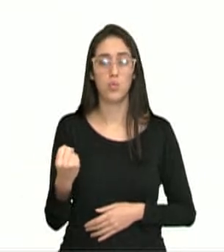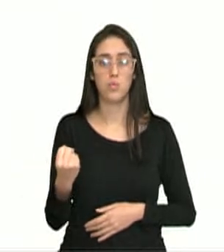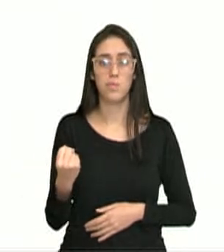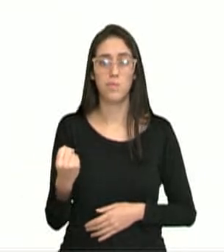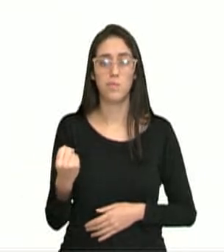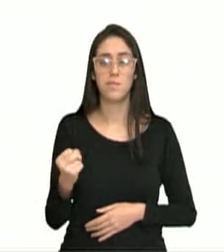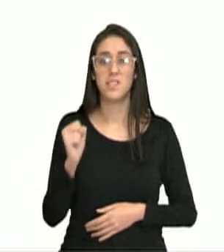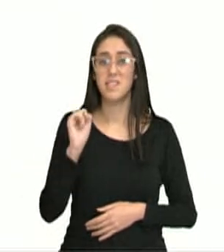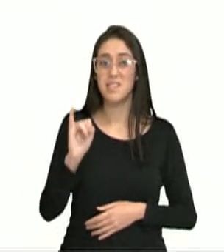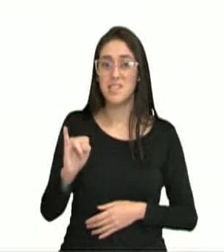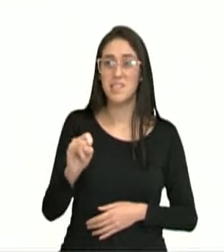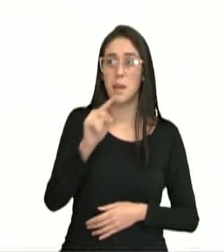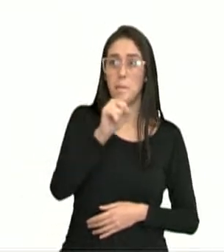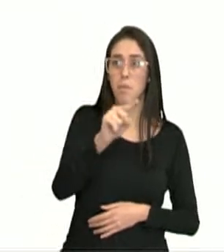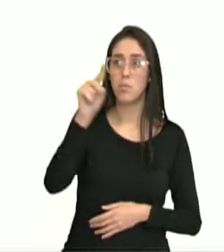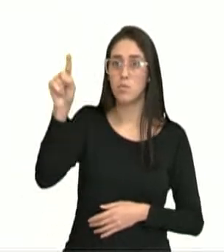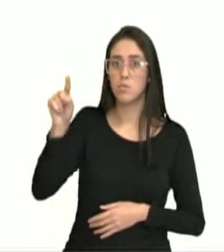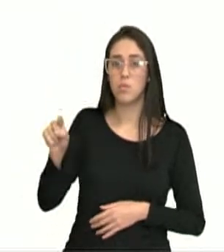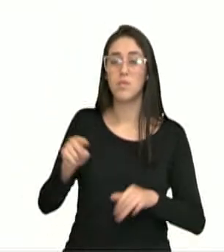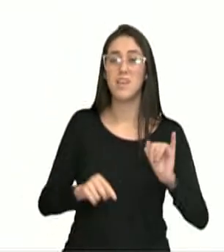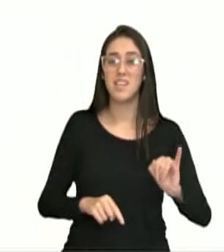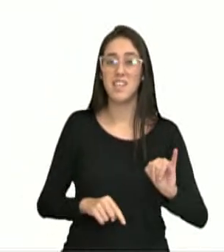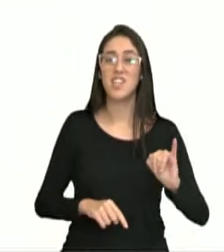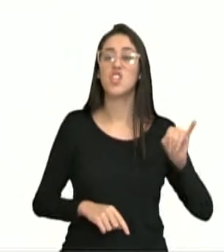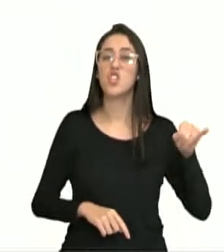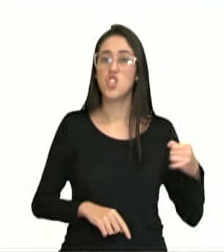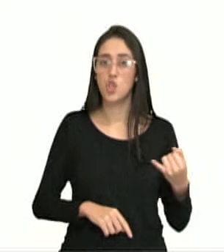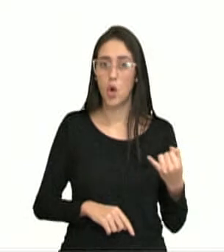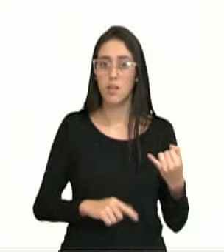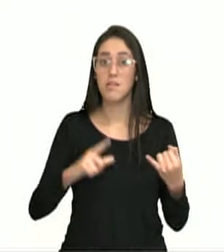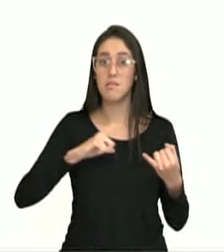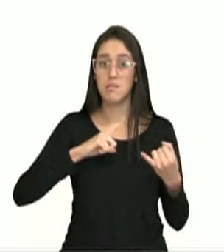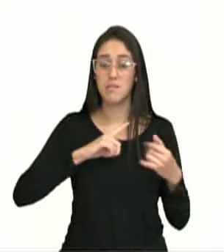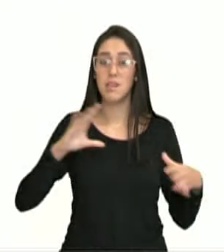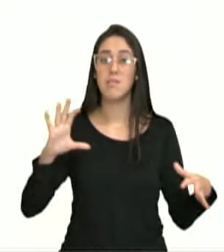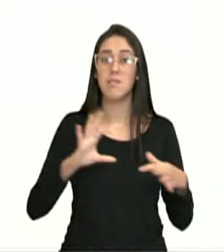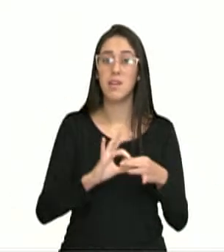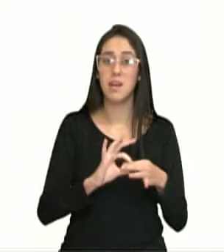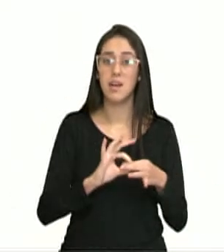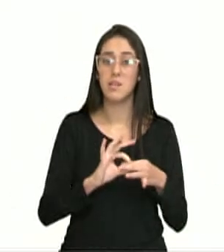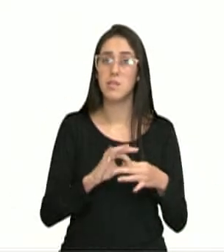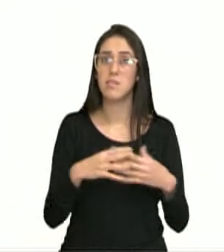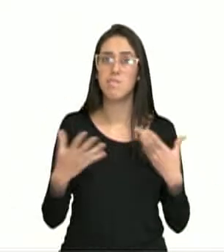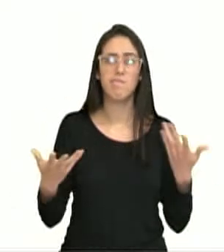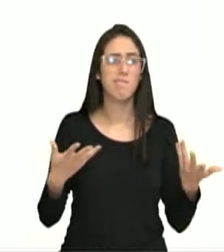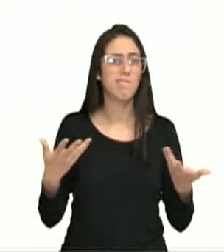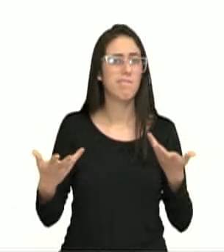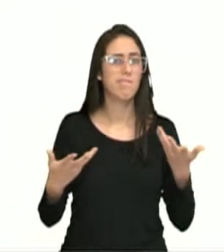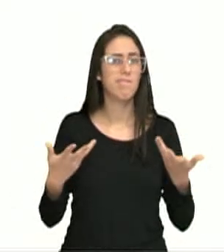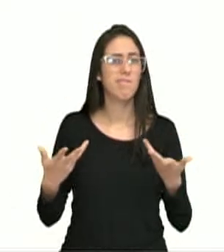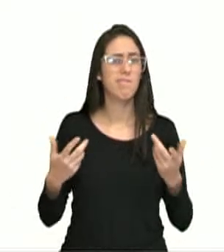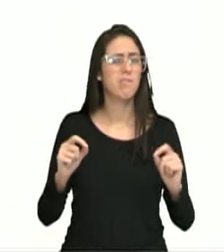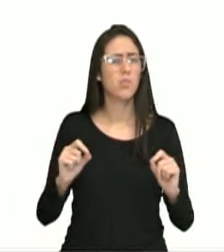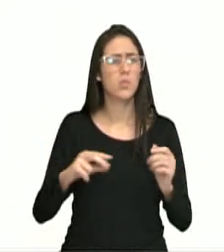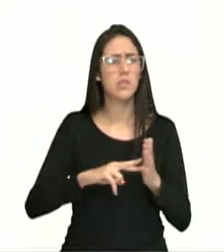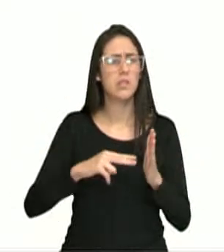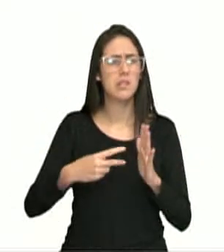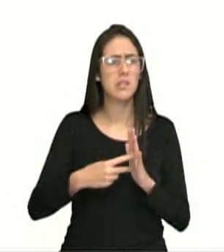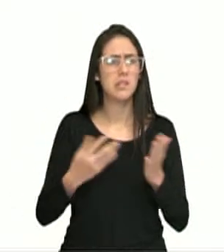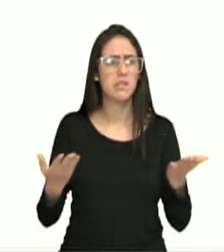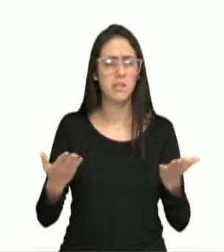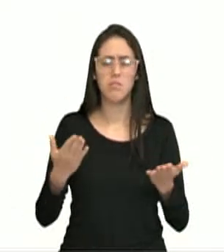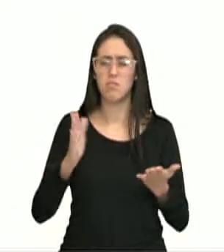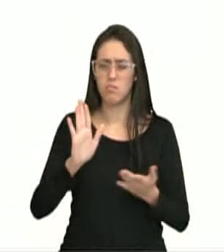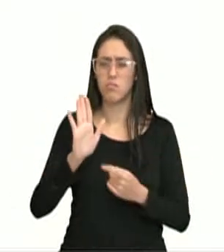os pontos I e J estiverem ligados. O que será que isso significa? Já vou